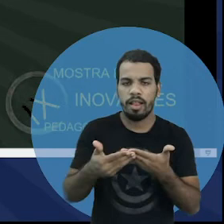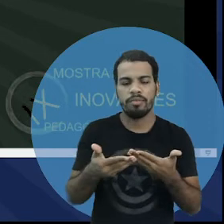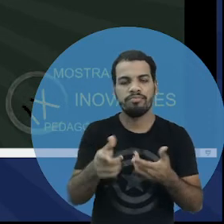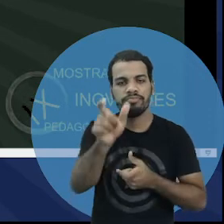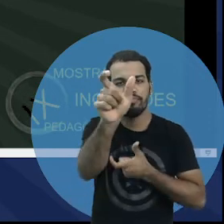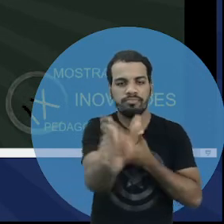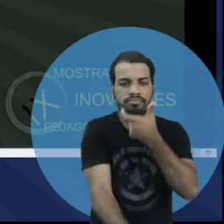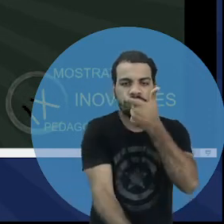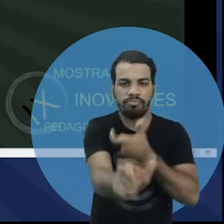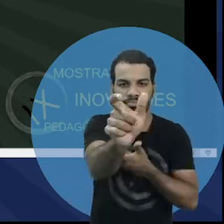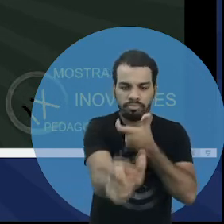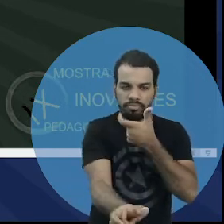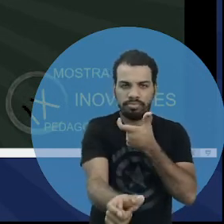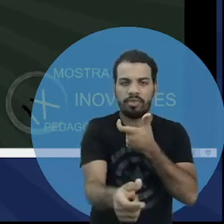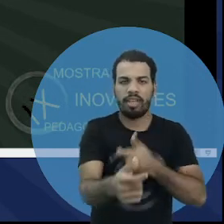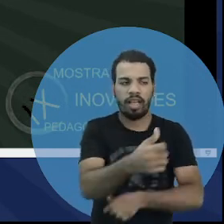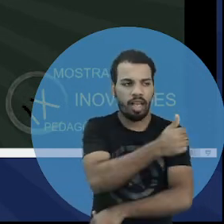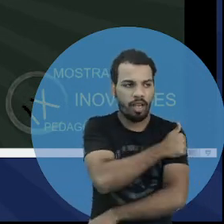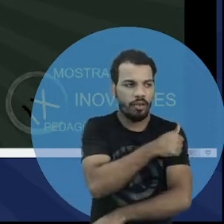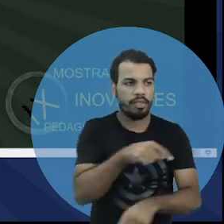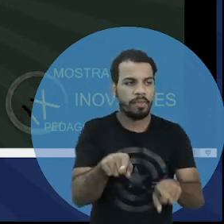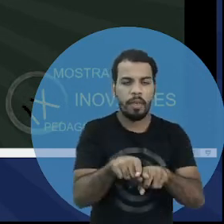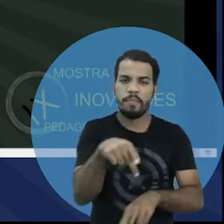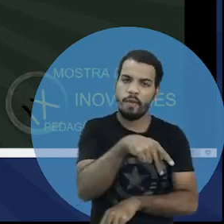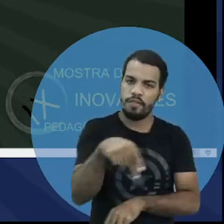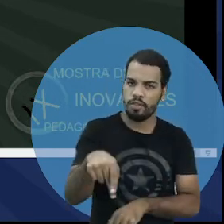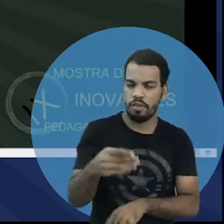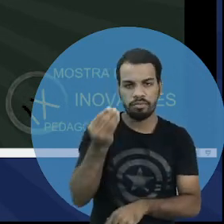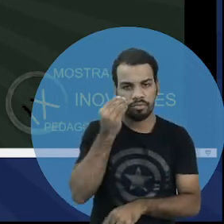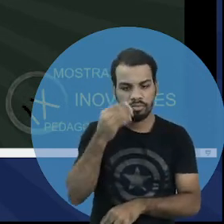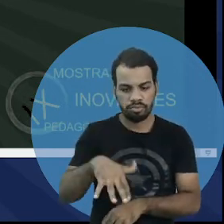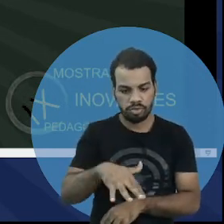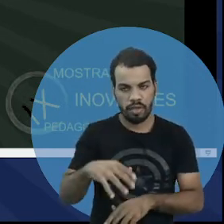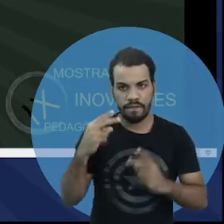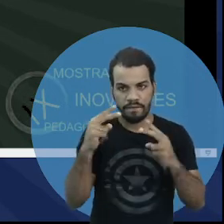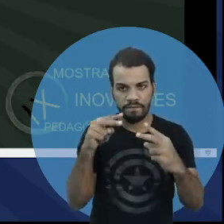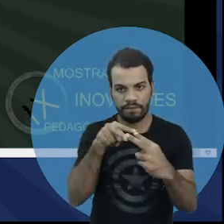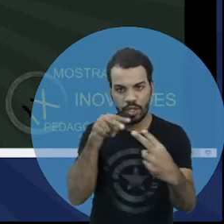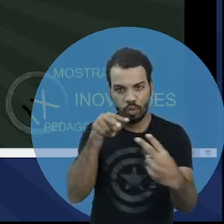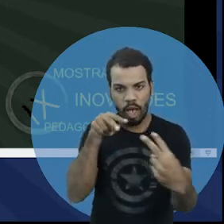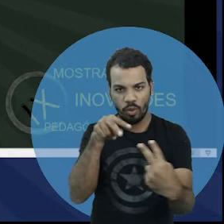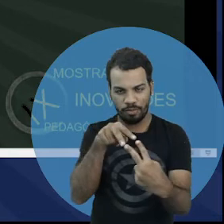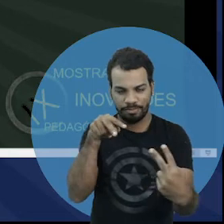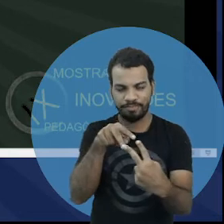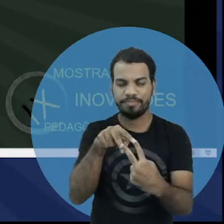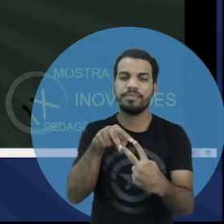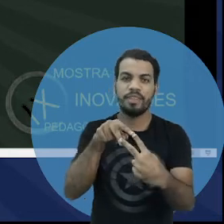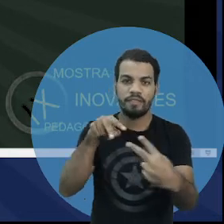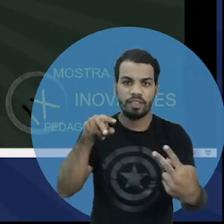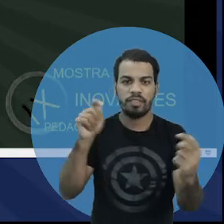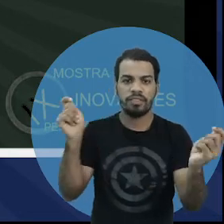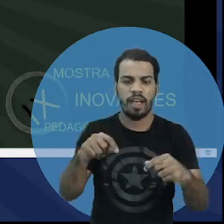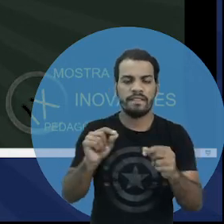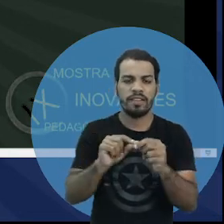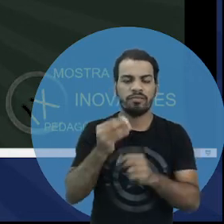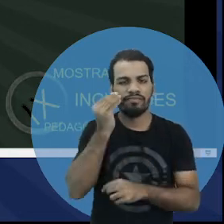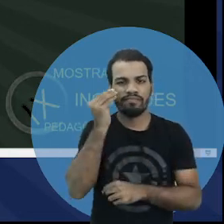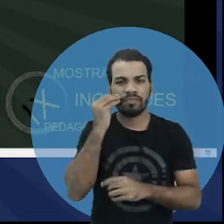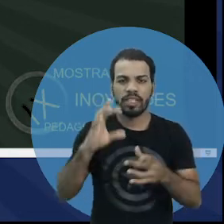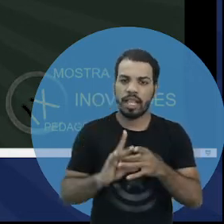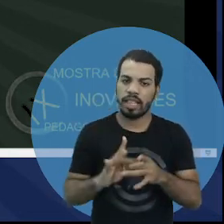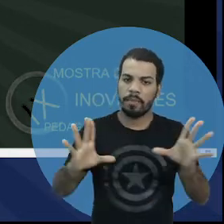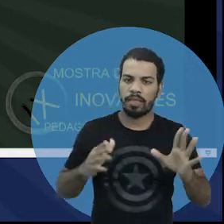interpessoais entre os estudantes e também os professores dentro de um ambiente virtual, né? Promover um pouco de liberdade